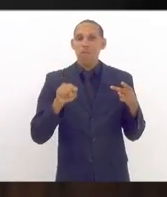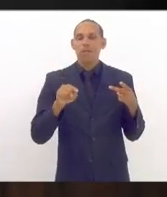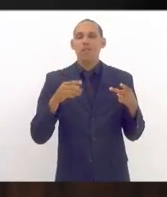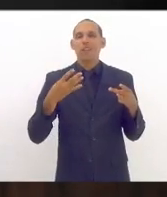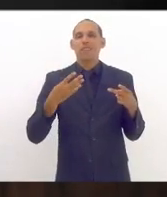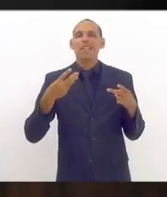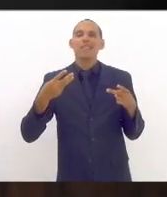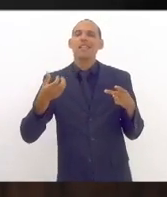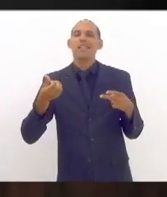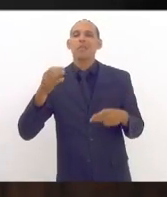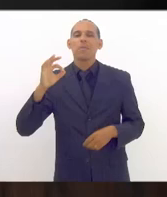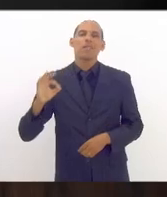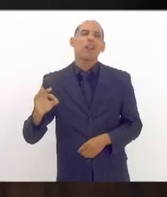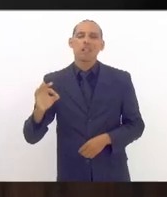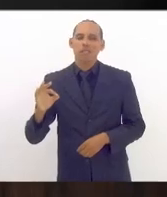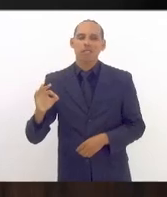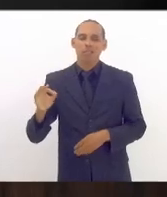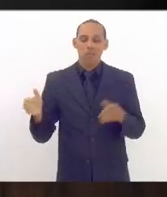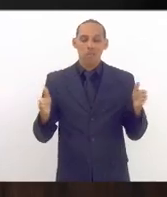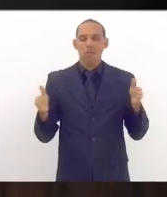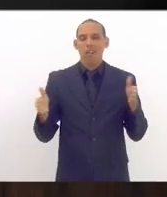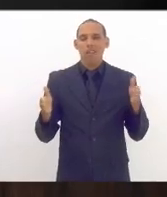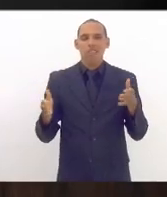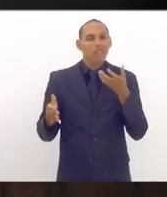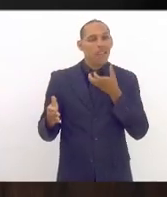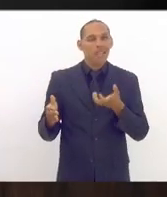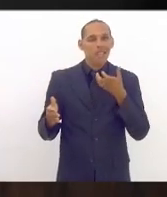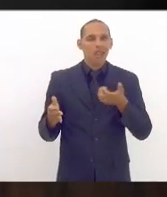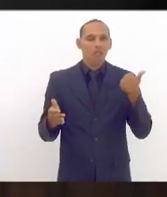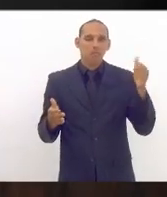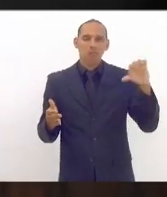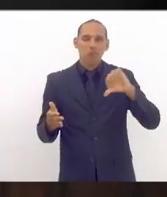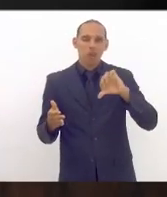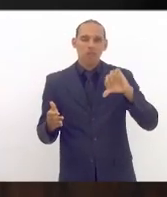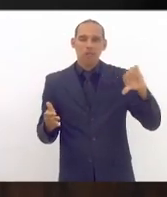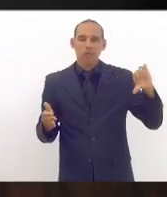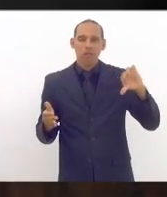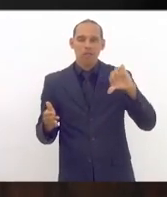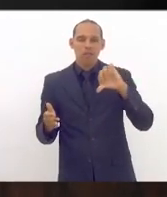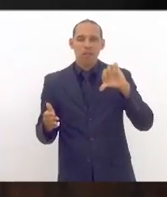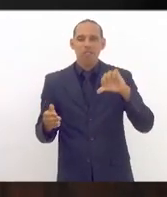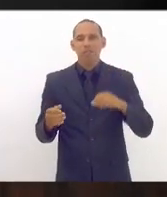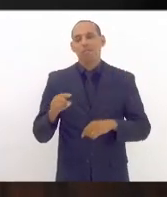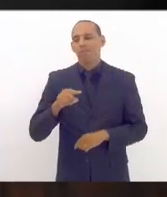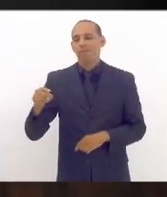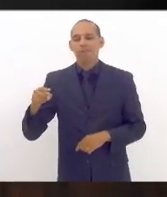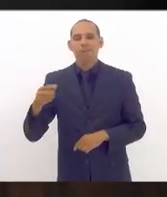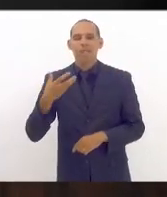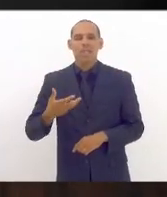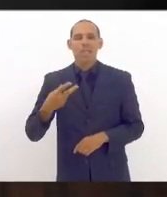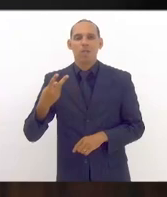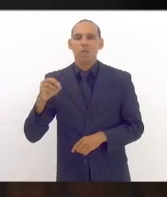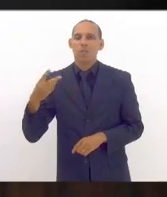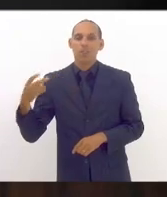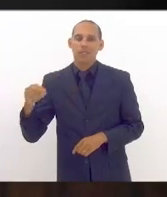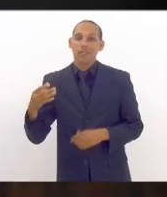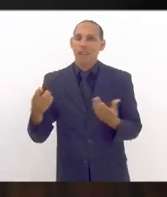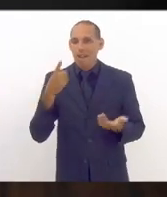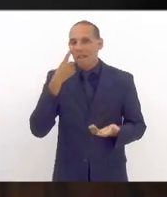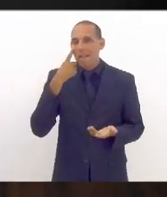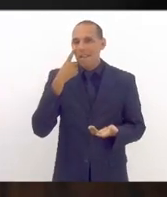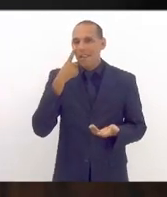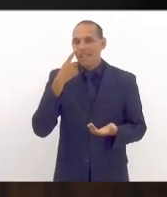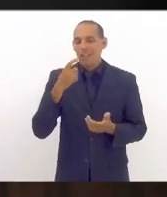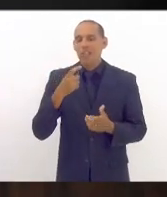1.436% nesse período dezembro de 99 para Dezembro de 20 aí você logo vê o motivo dessa dívida